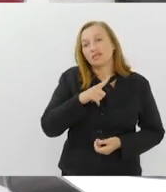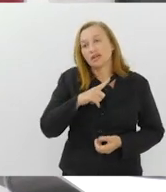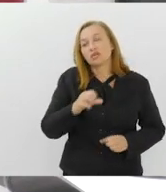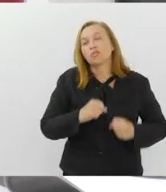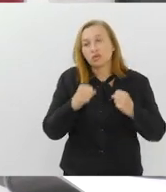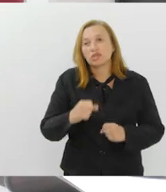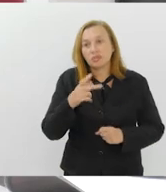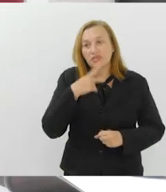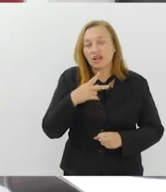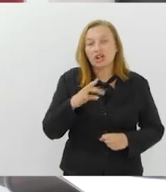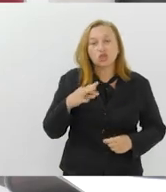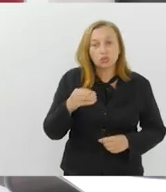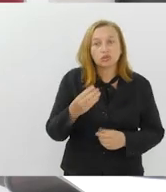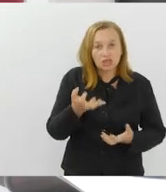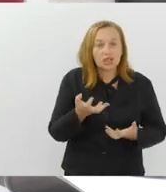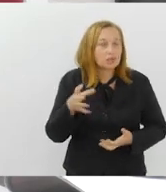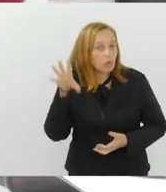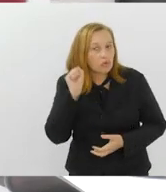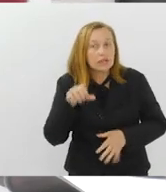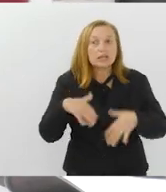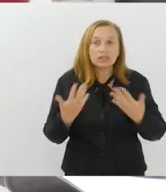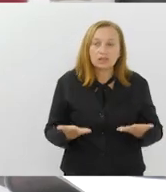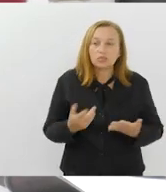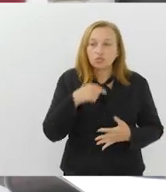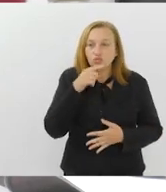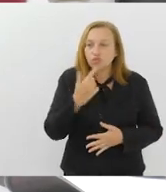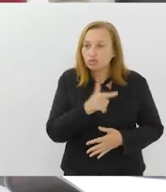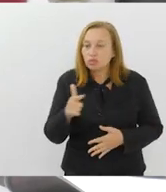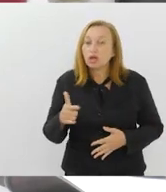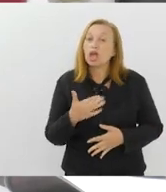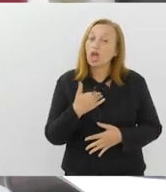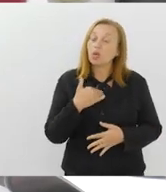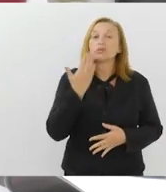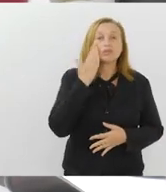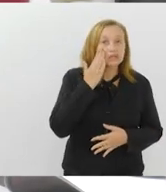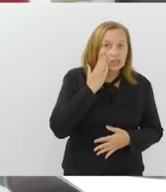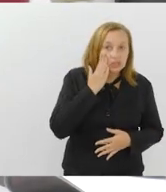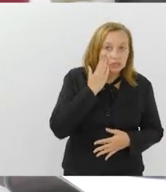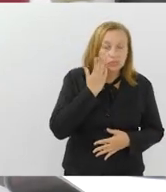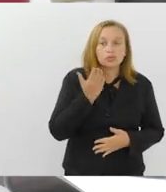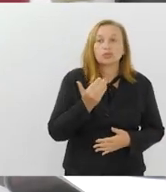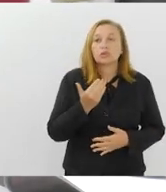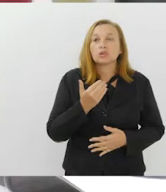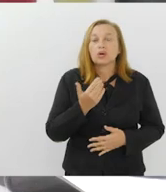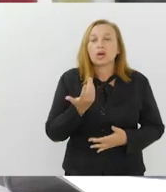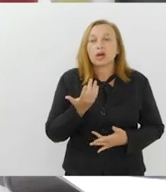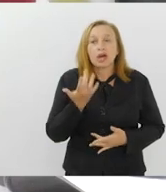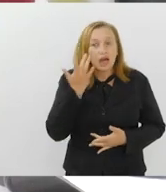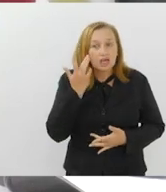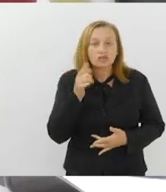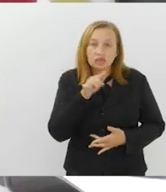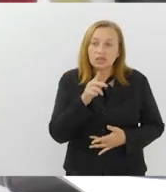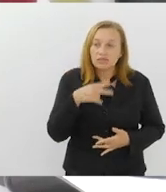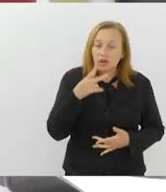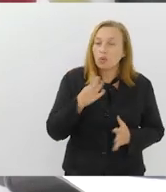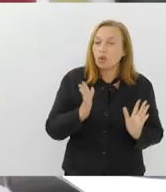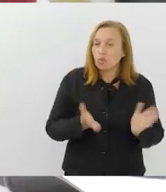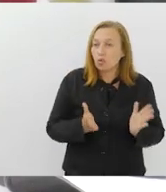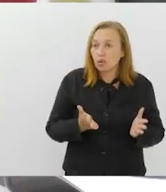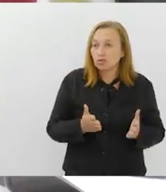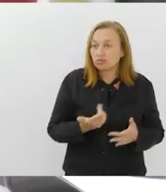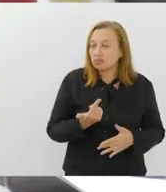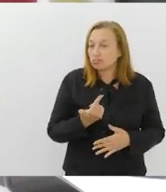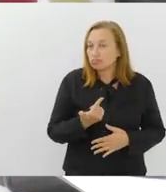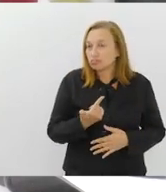para dizer aquilo que nós precisamos ouvir. Então, não há dúvida nenhuma, Marcos. Eu entendo e acho que, como você mesmo disse agora, que não